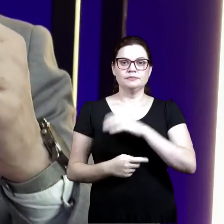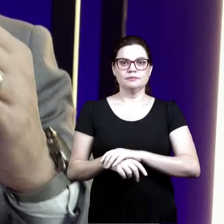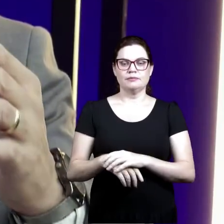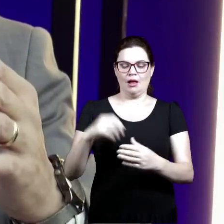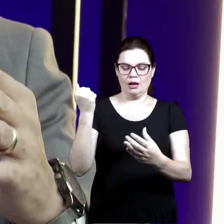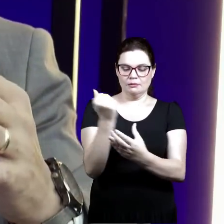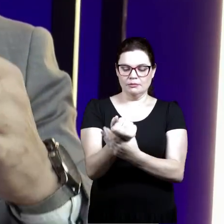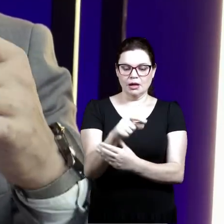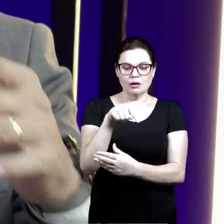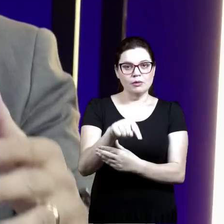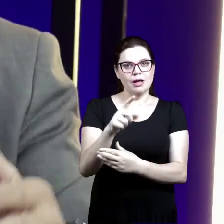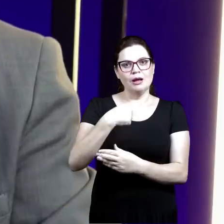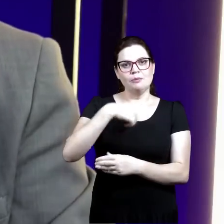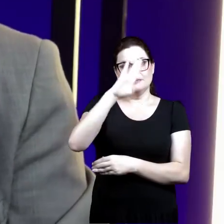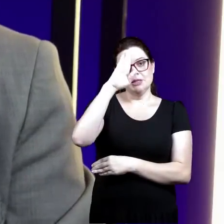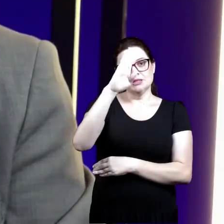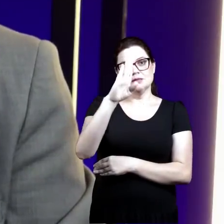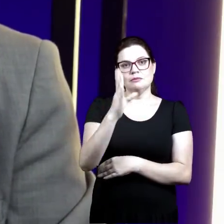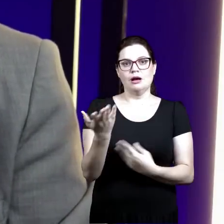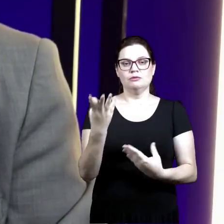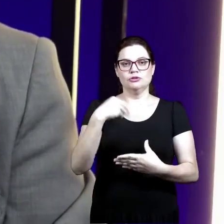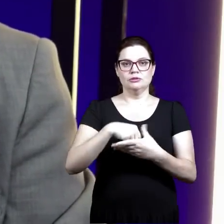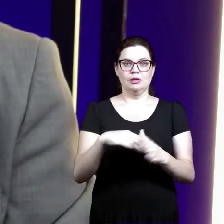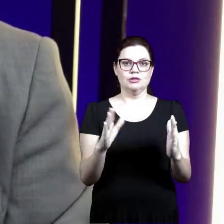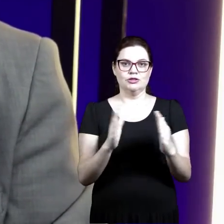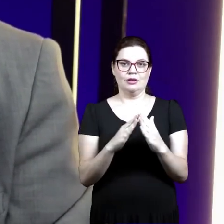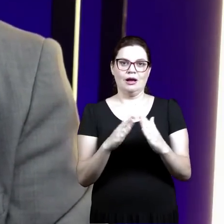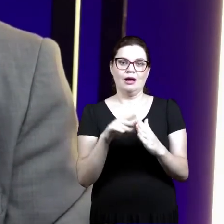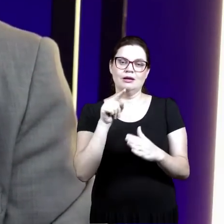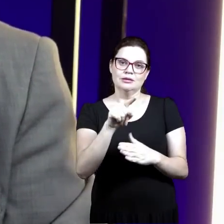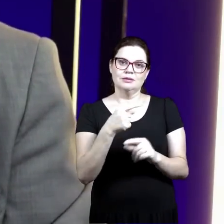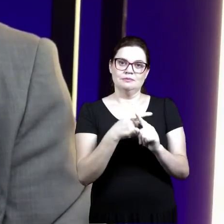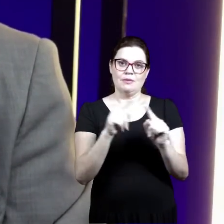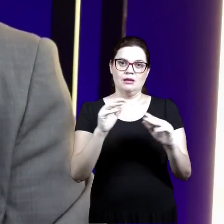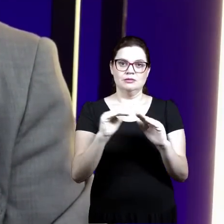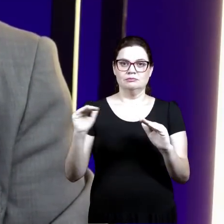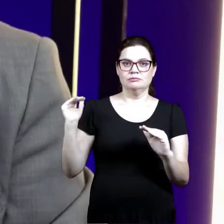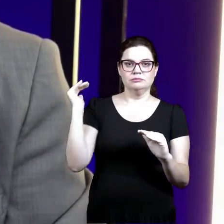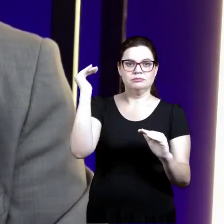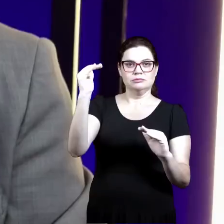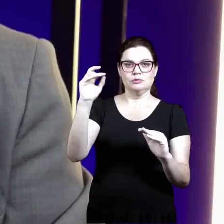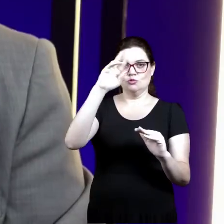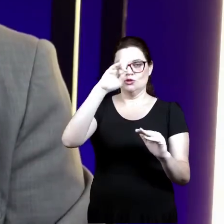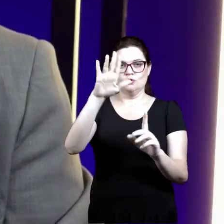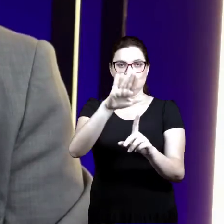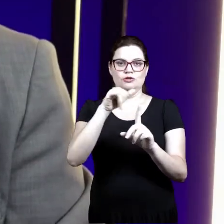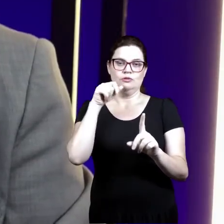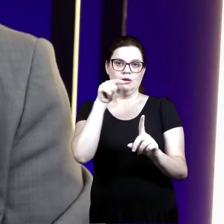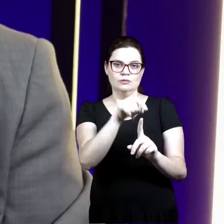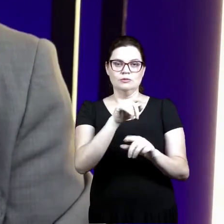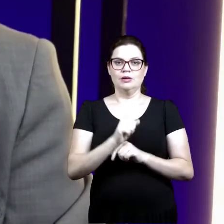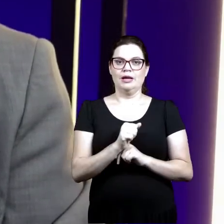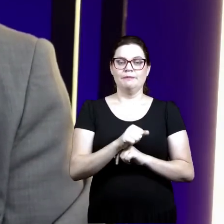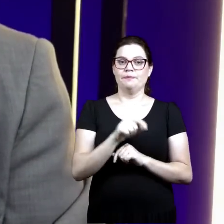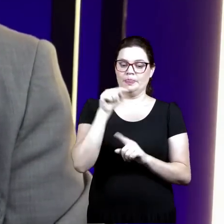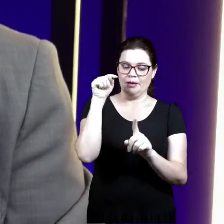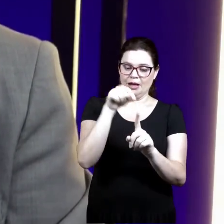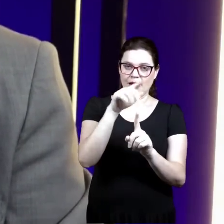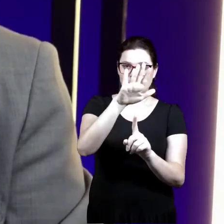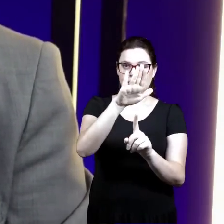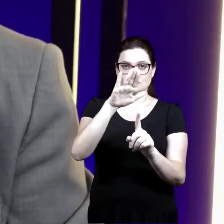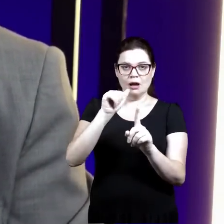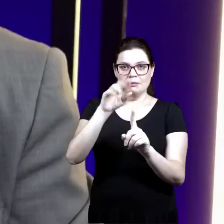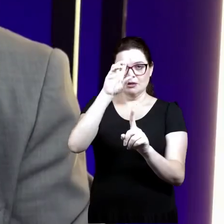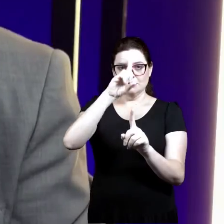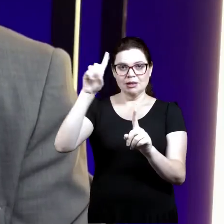Abrão agora ele passa a ser o cabeça da casa. Mas acima de Abrão havia o chamado de Deus, né? Ele ia ser conduzido agora